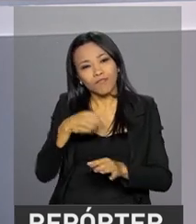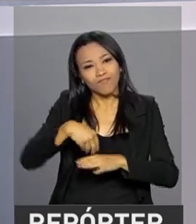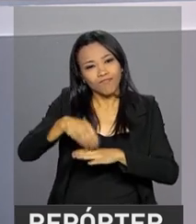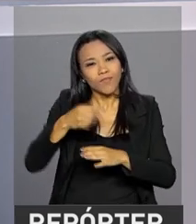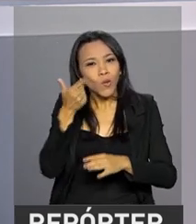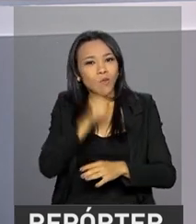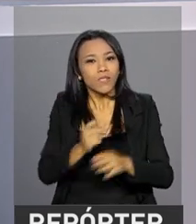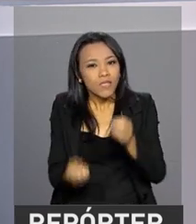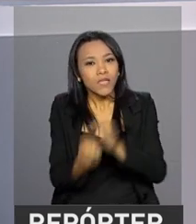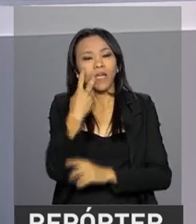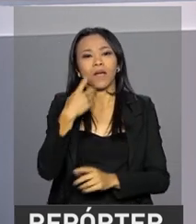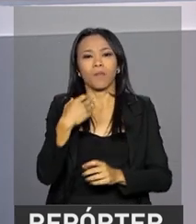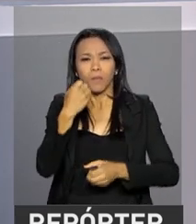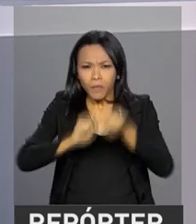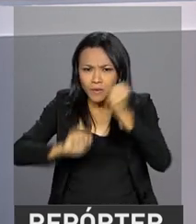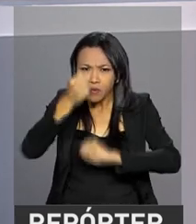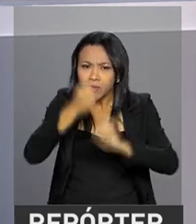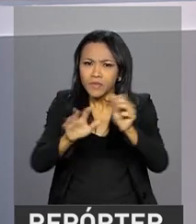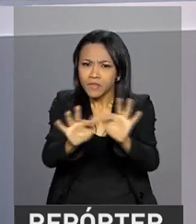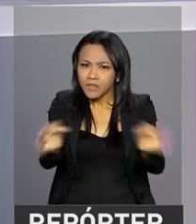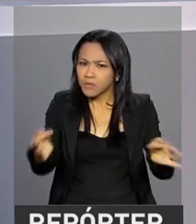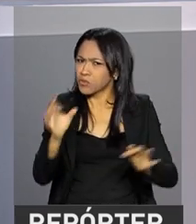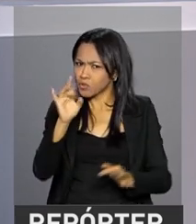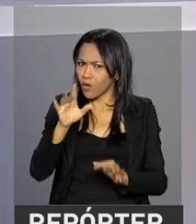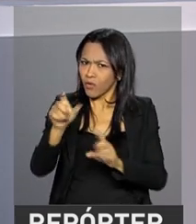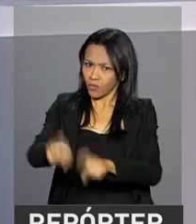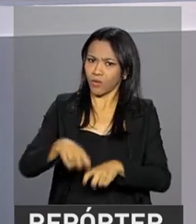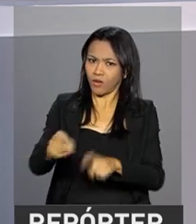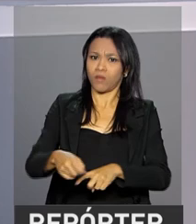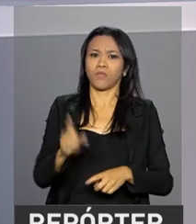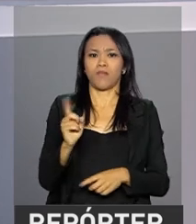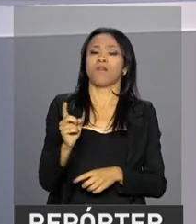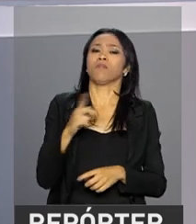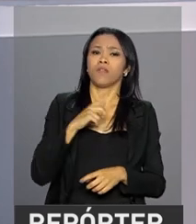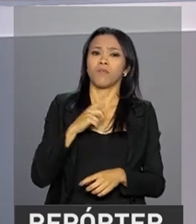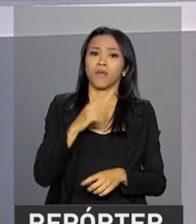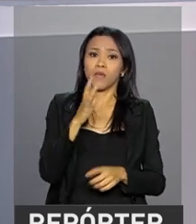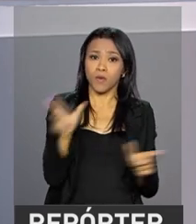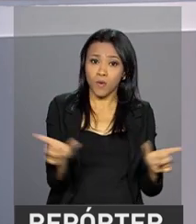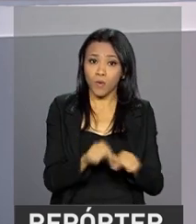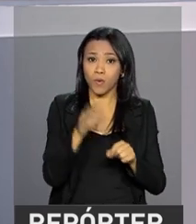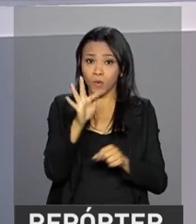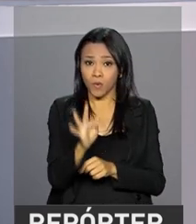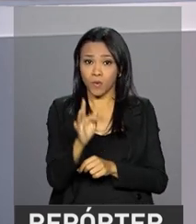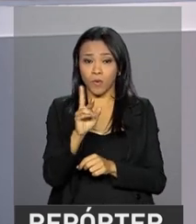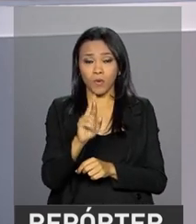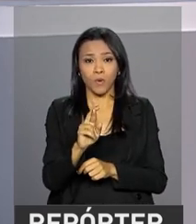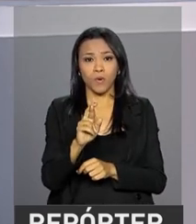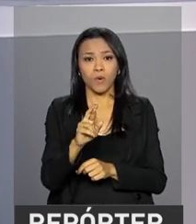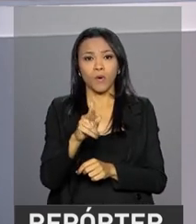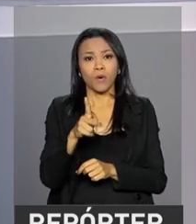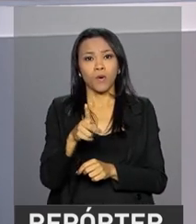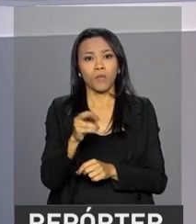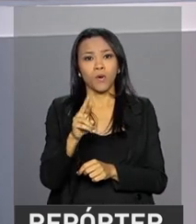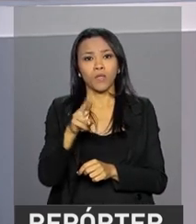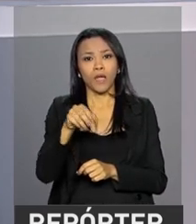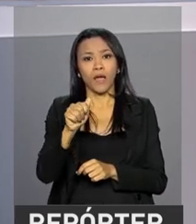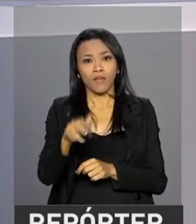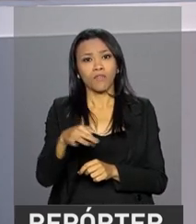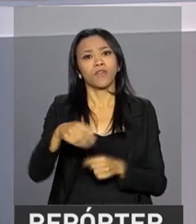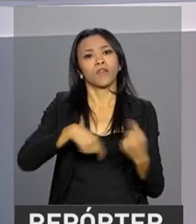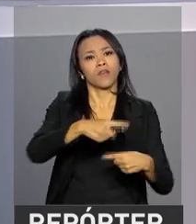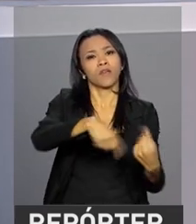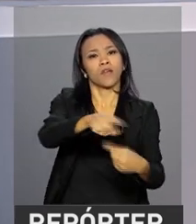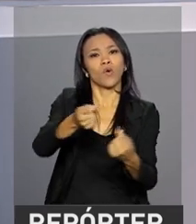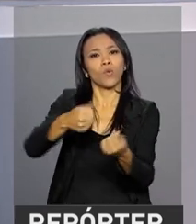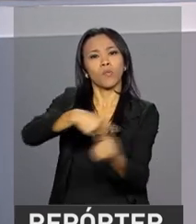indústria mas as vantagens não ficam só no campo o pronatec também movimenta a economia e garante alimentos mais baratos na